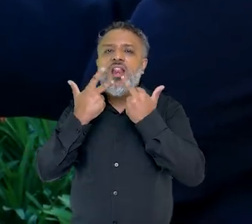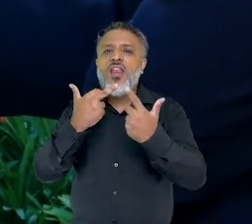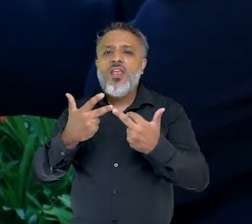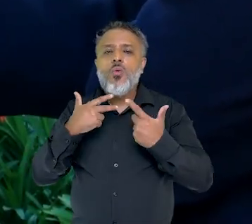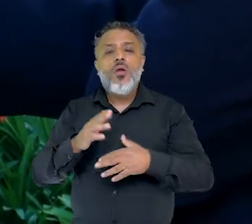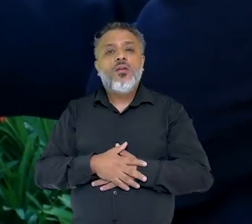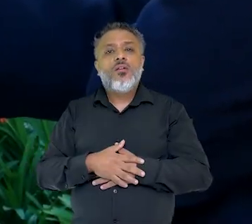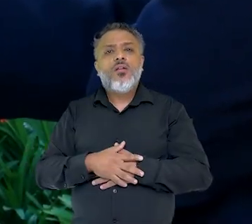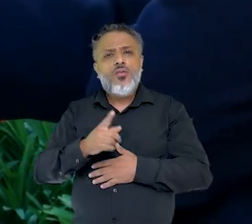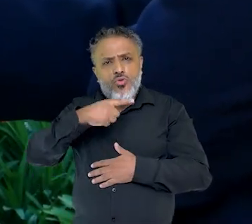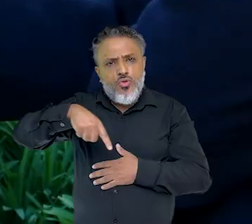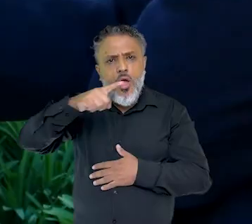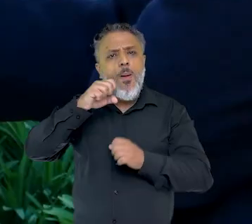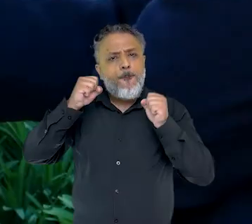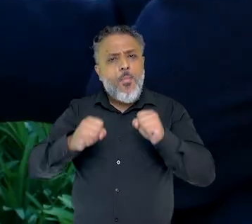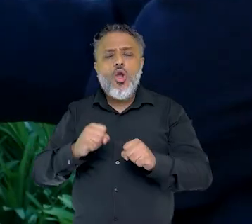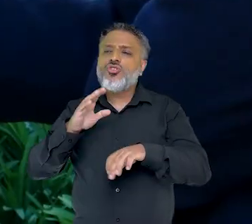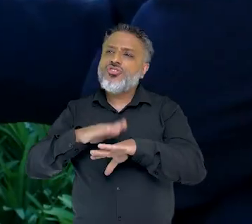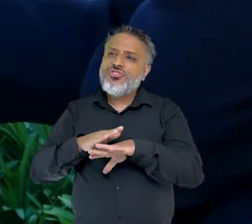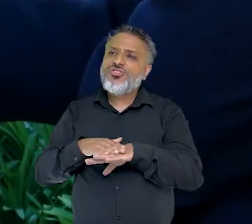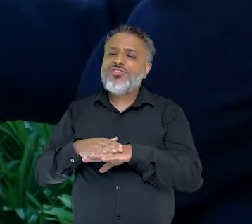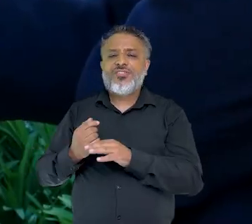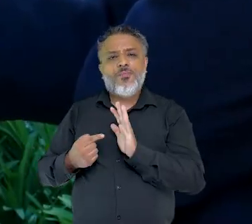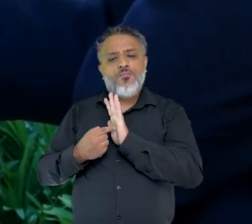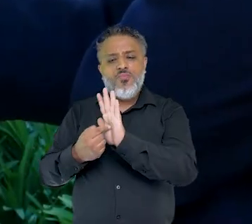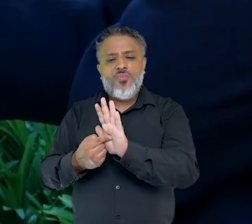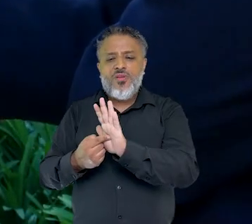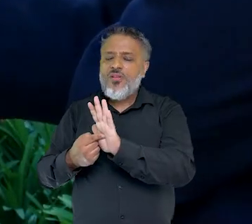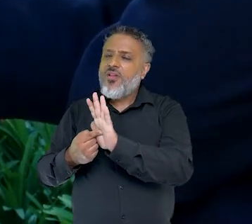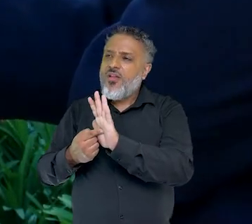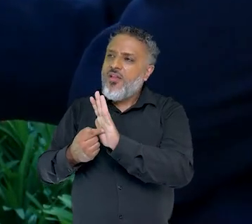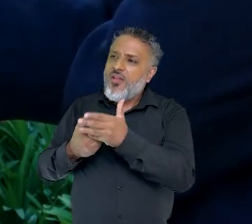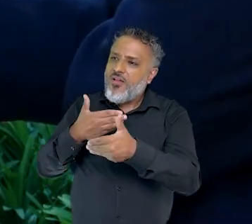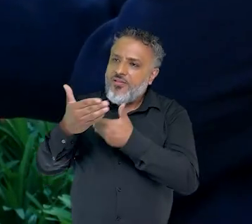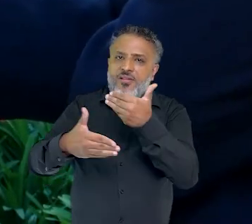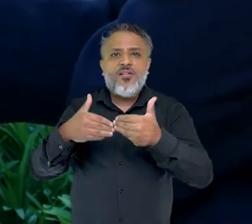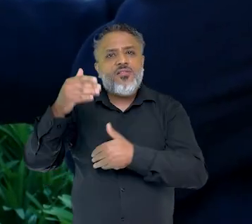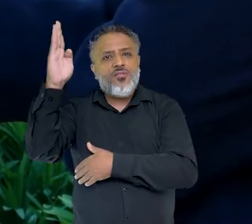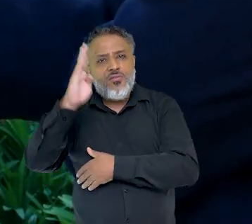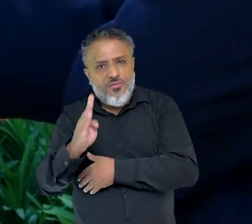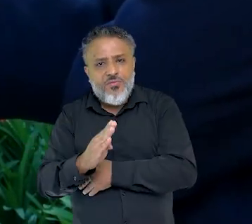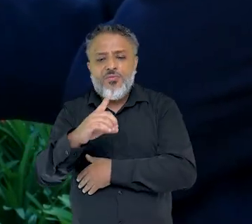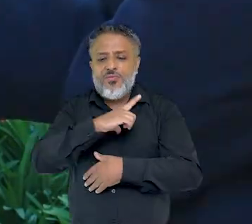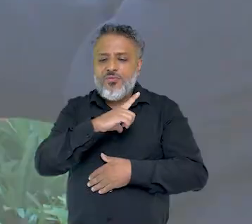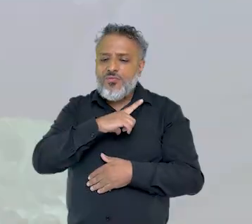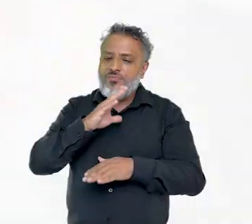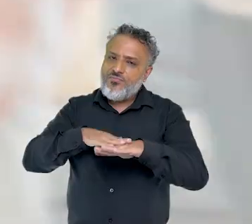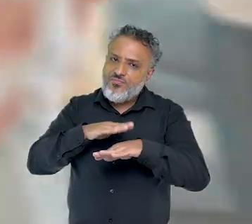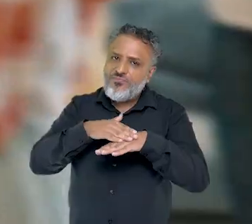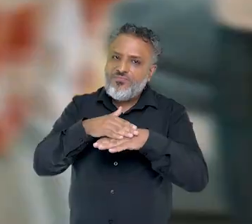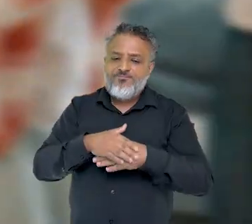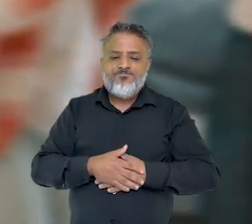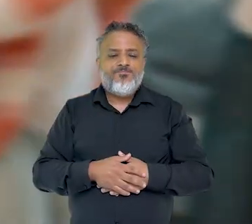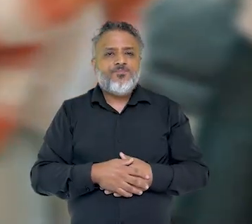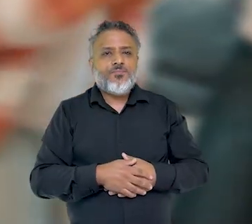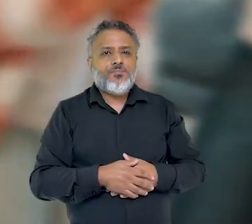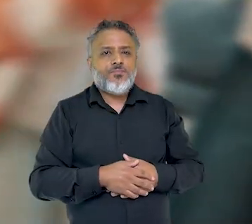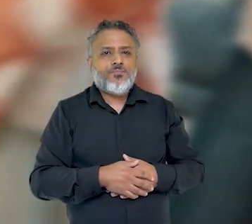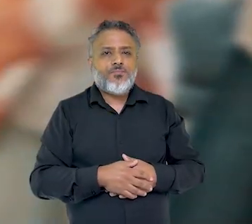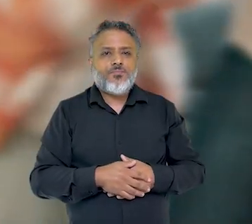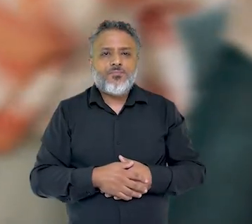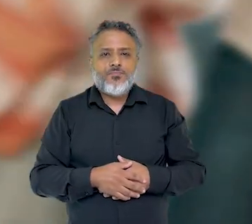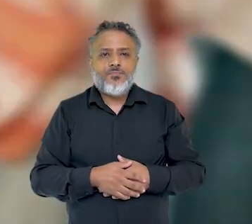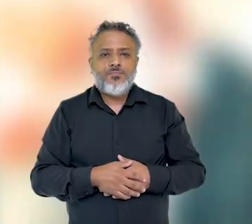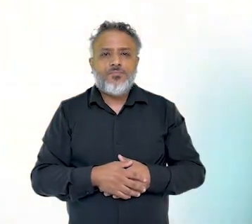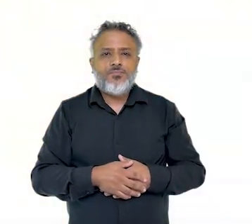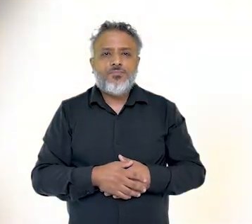gente pode aportar ao desenvolvimento do Brasil e da organização onde você esteja.